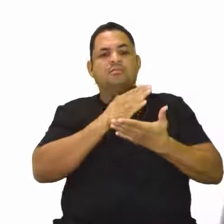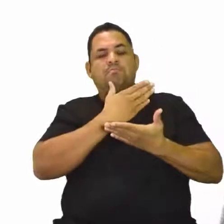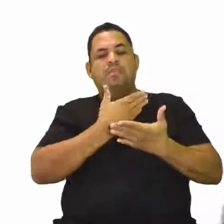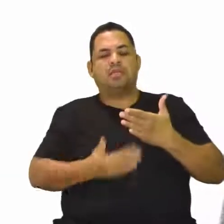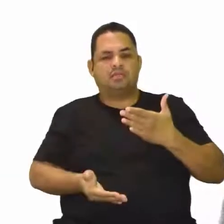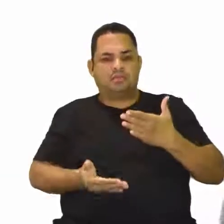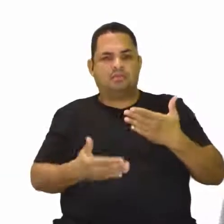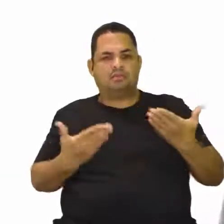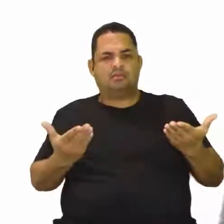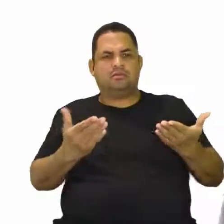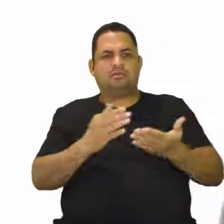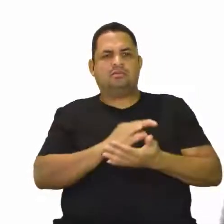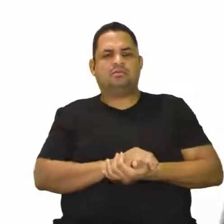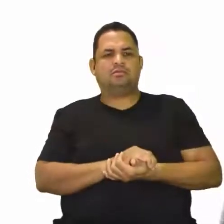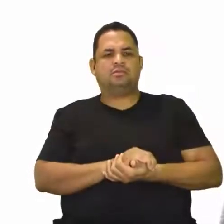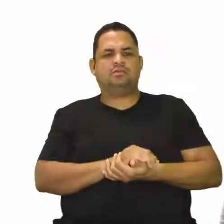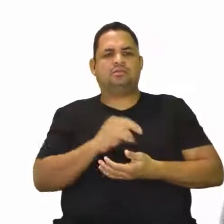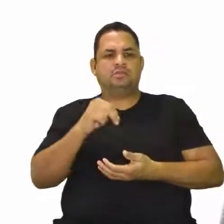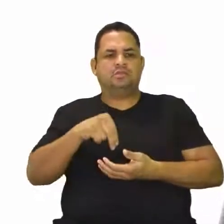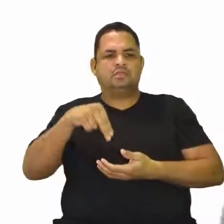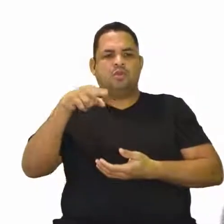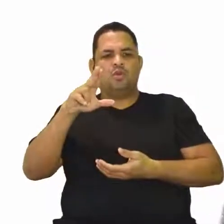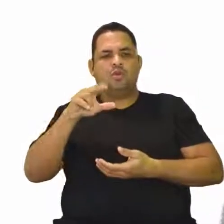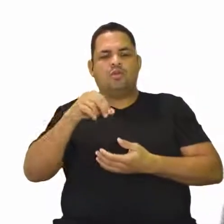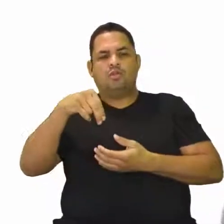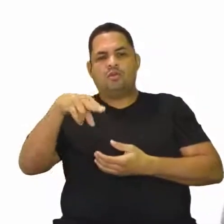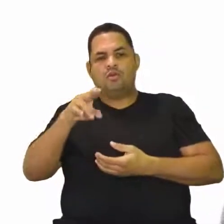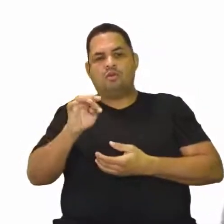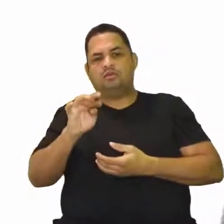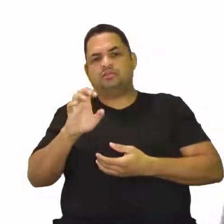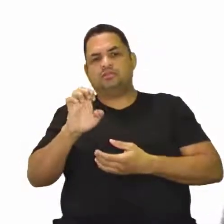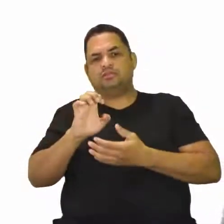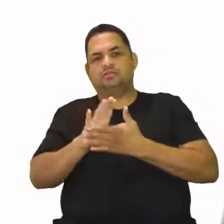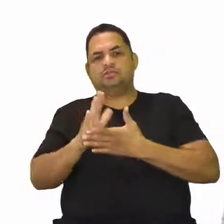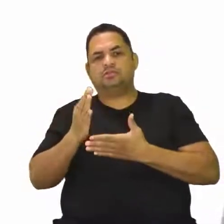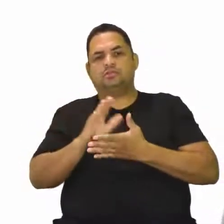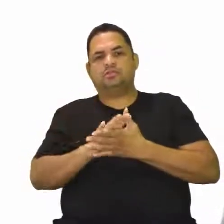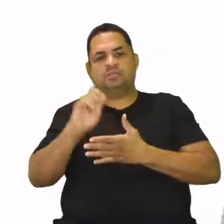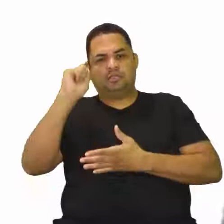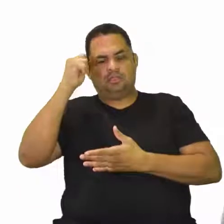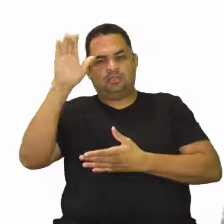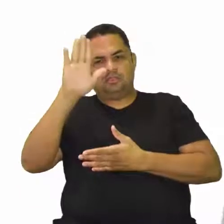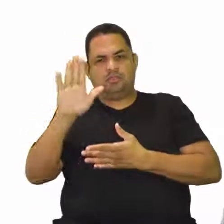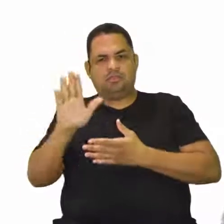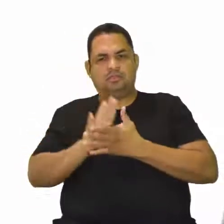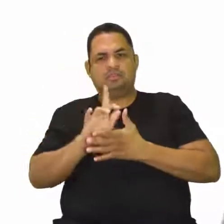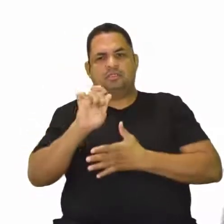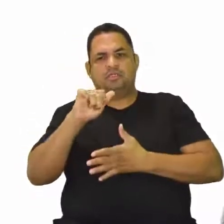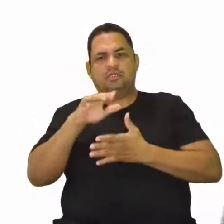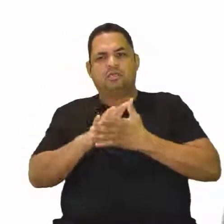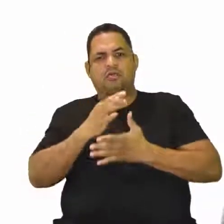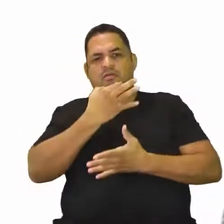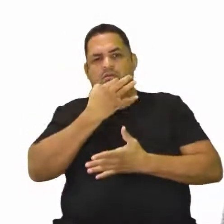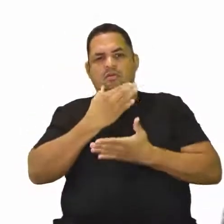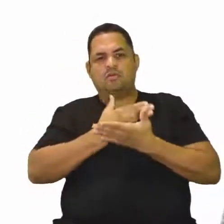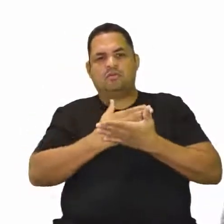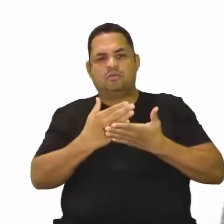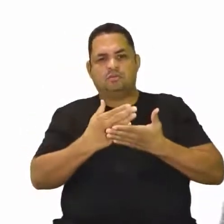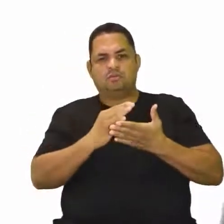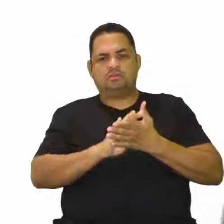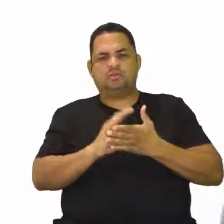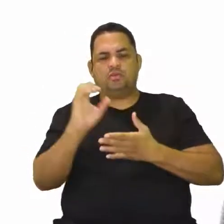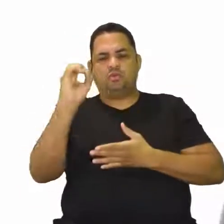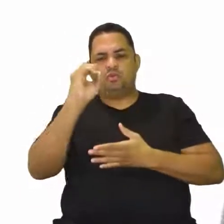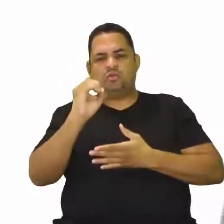aí que nós temos no norte da África o general inglês montigoma Henry iniciou em outubro